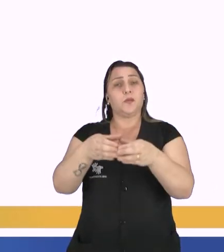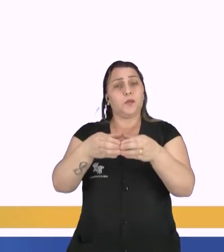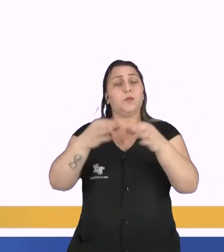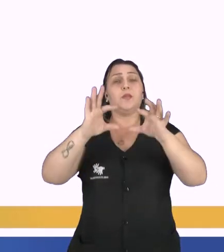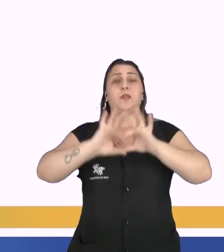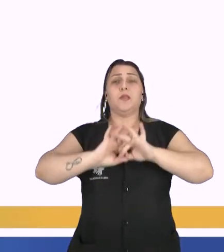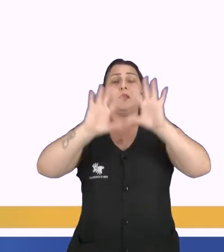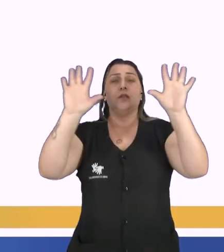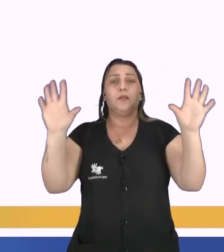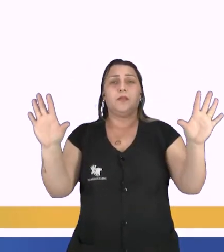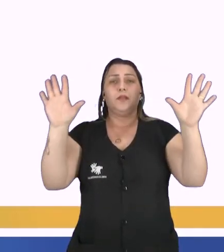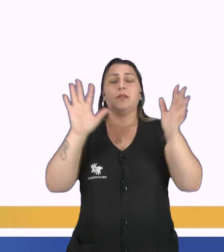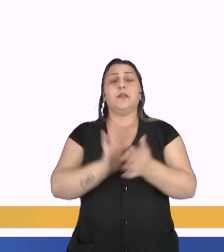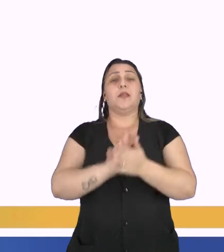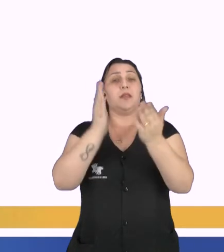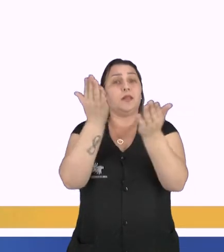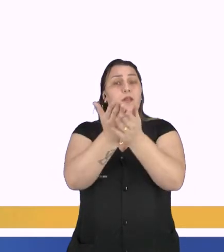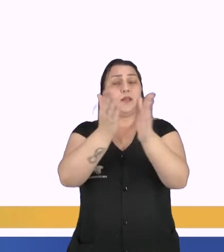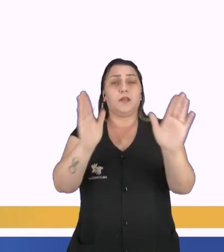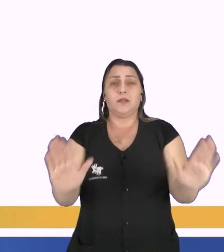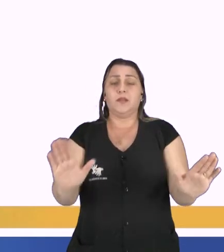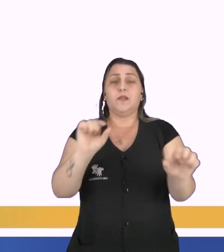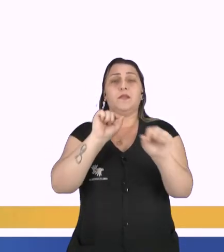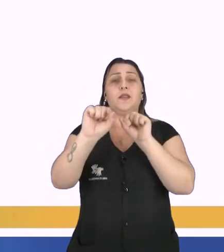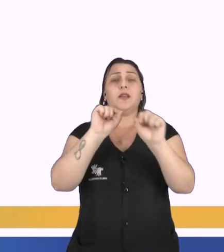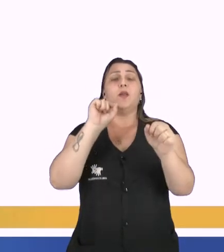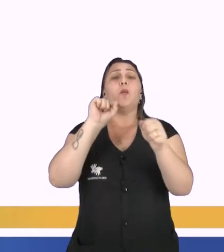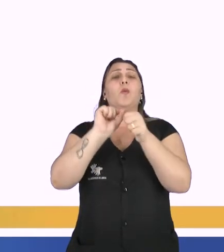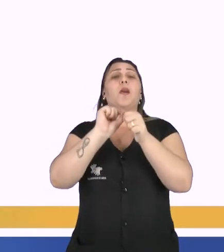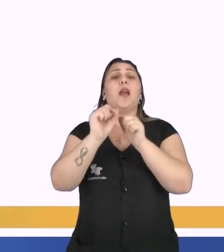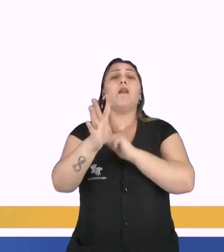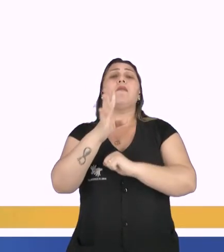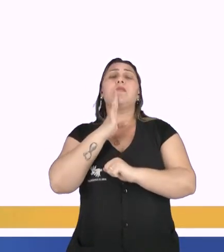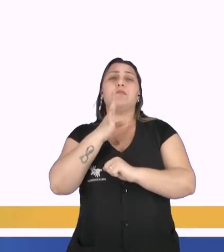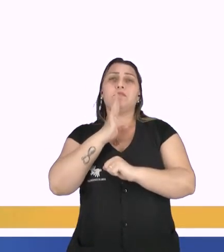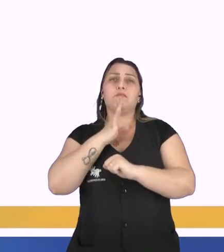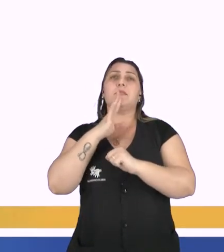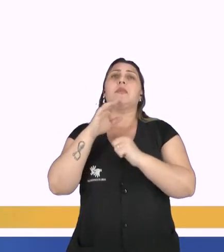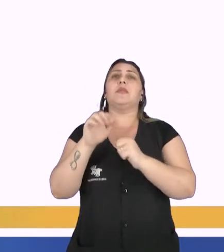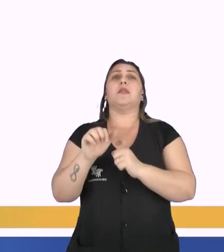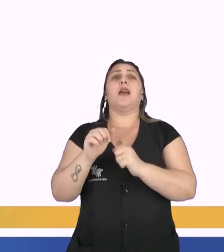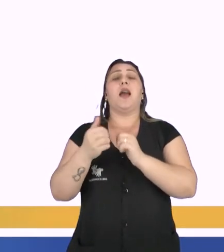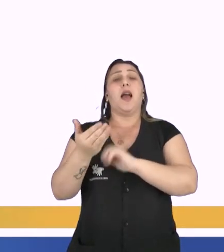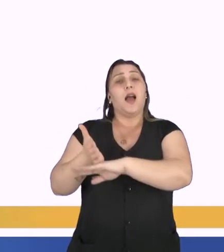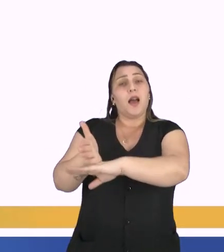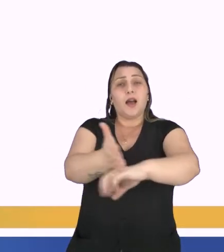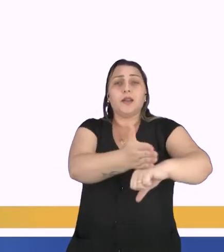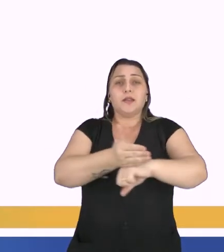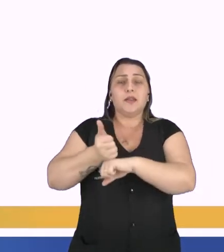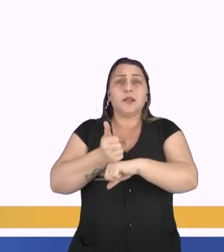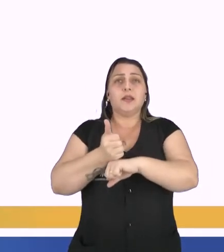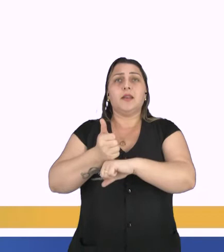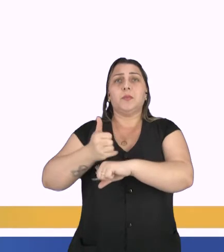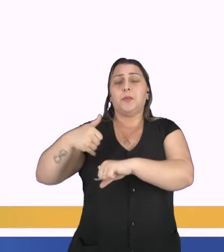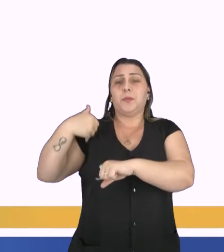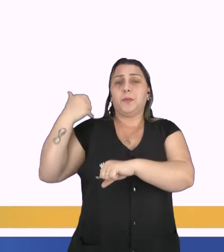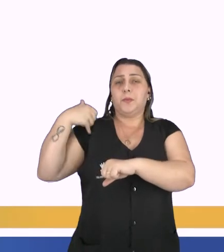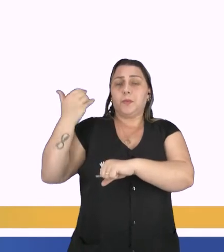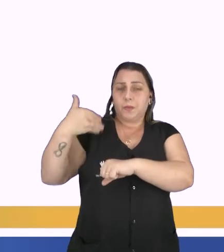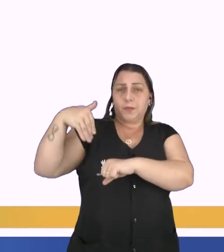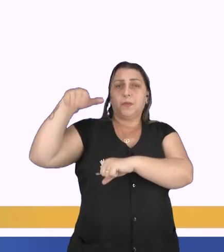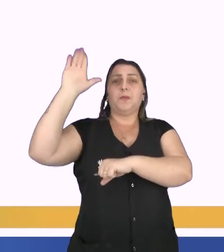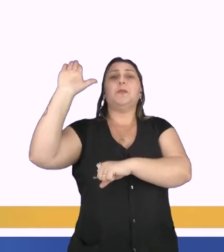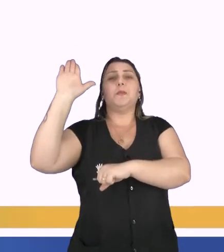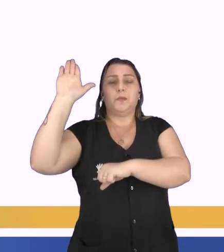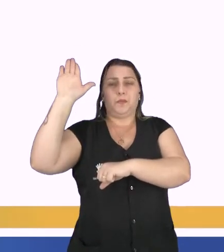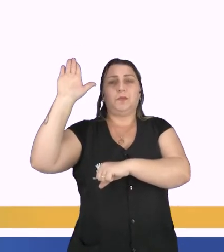liberal, ele vai acabar fazendo o que é conhecido, né, articulando para que aconteça o que é conhecido